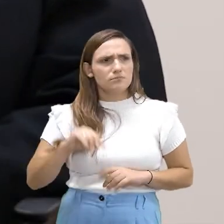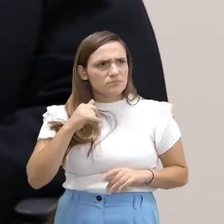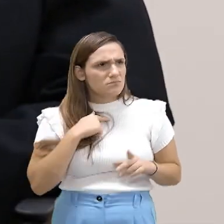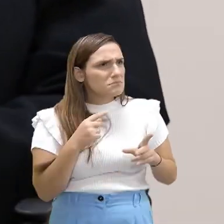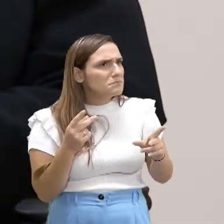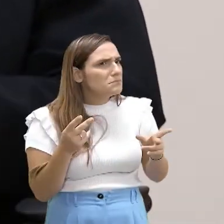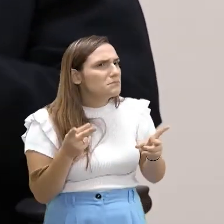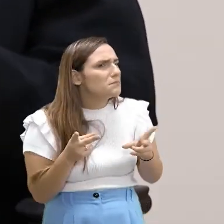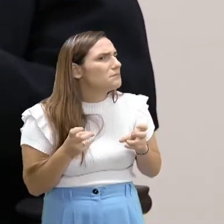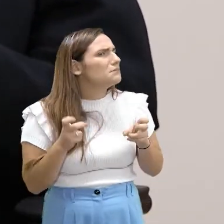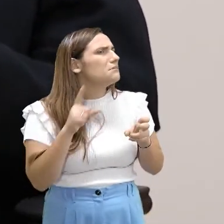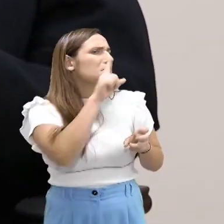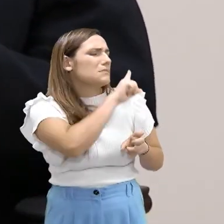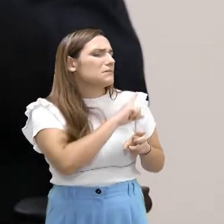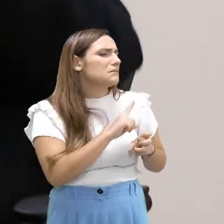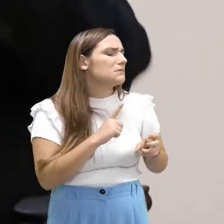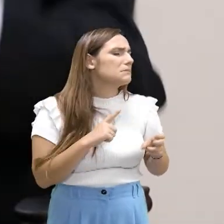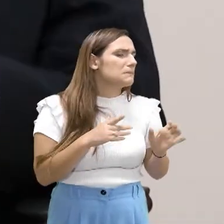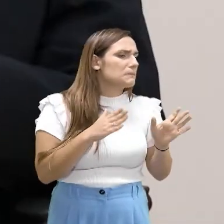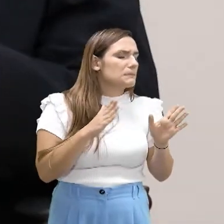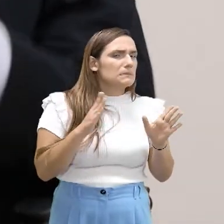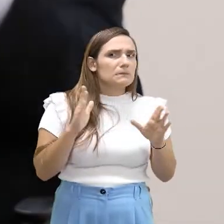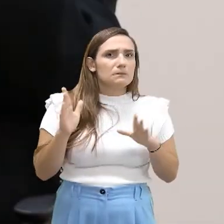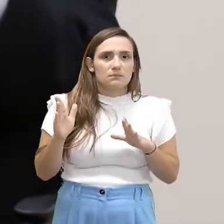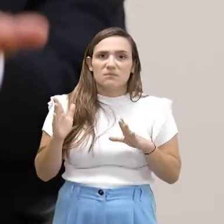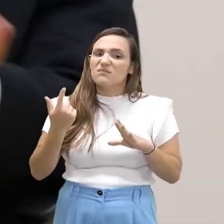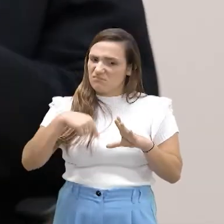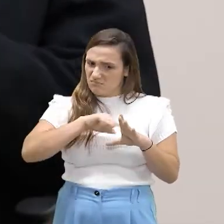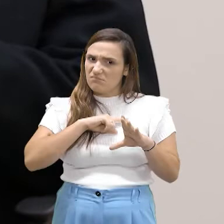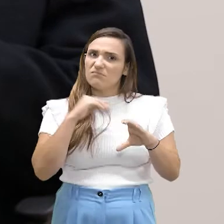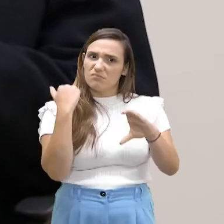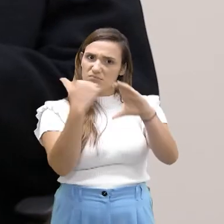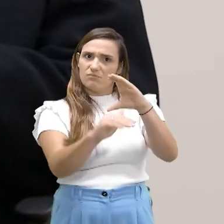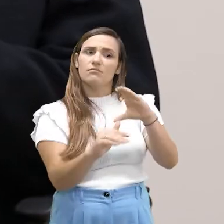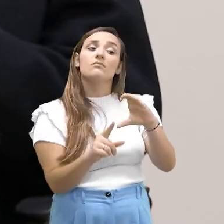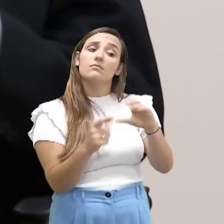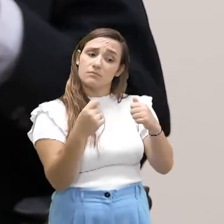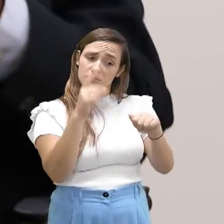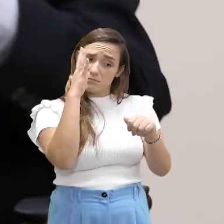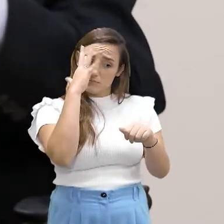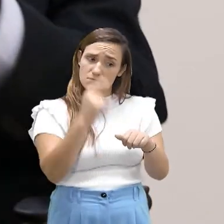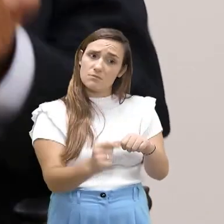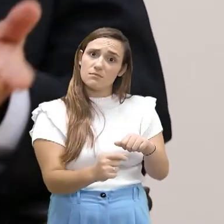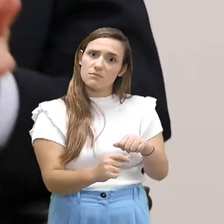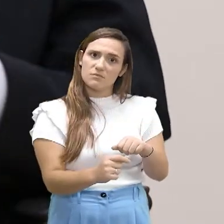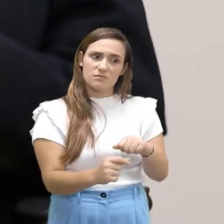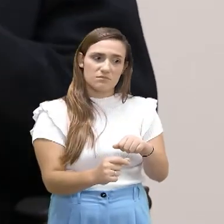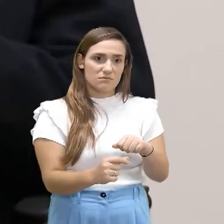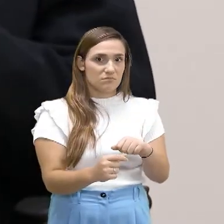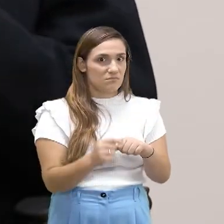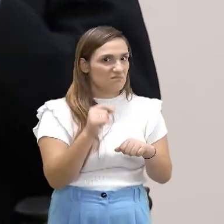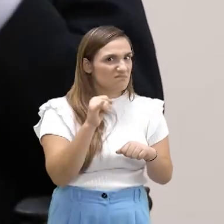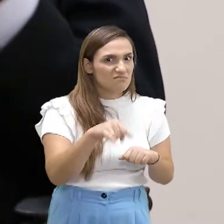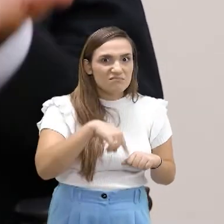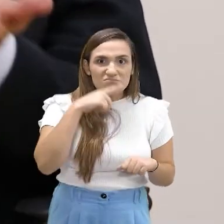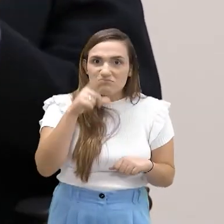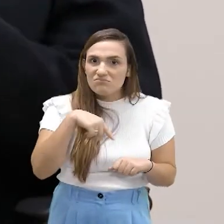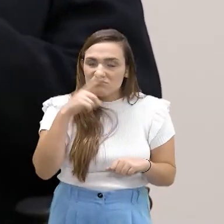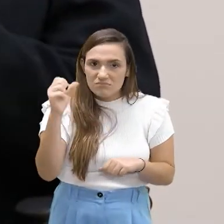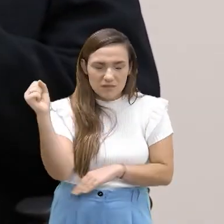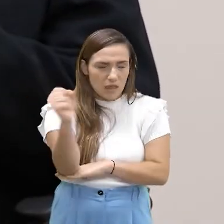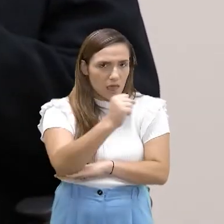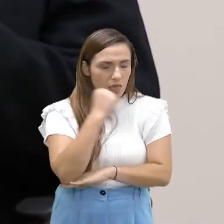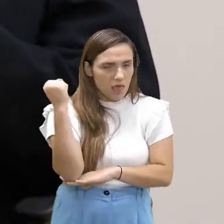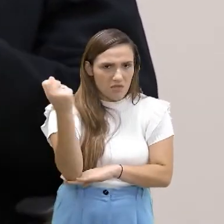Ok? E aí essas irregularidades, obviamente, se constatadas, eles são notificados a que regularizem. E quando há